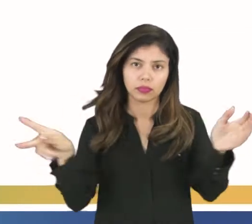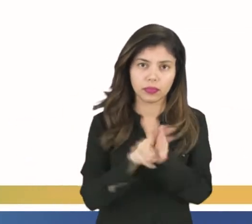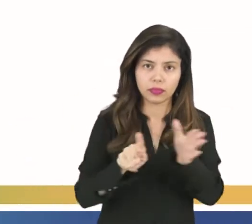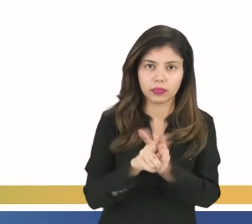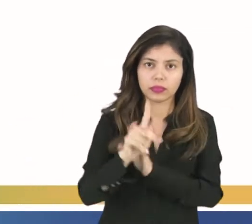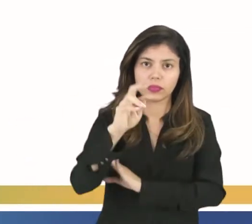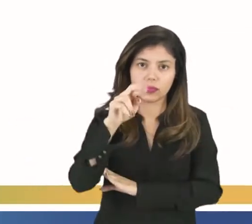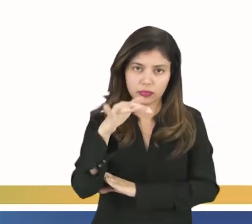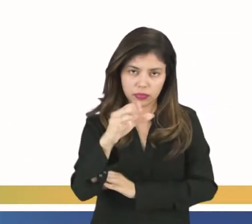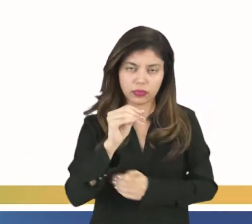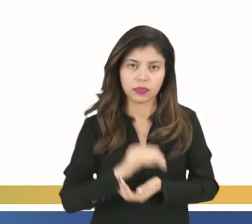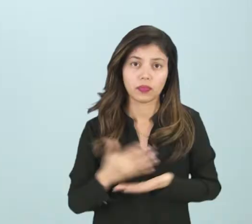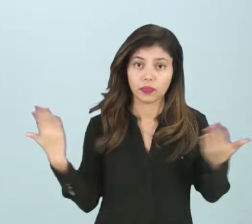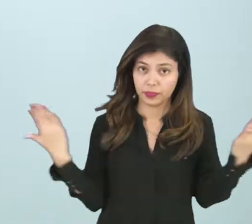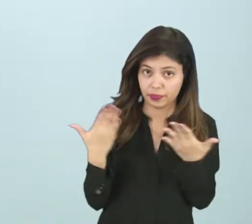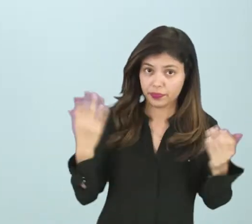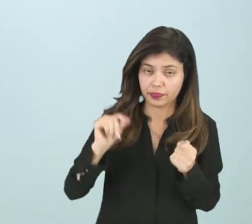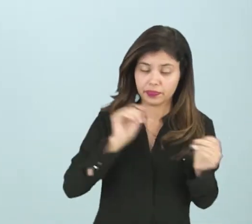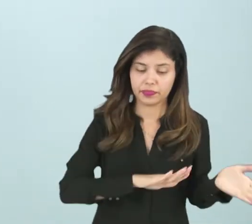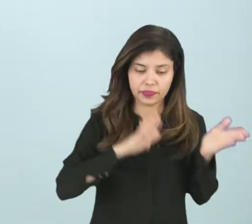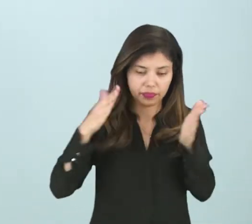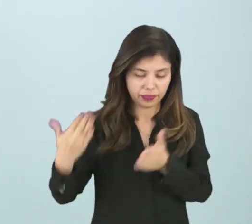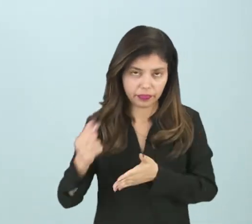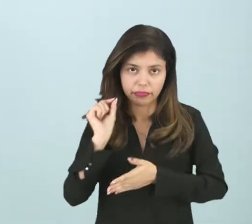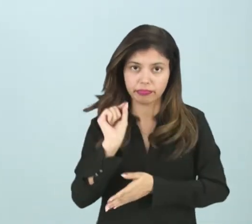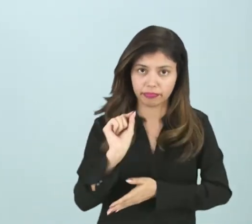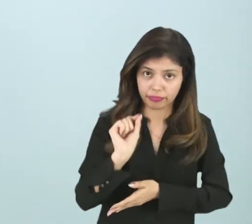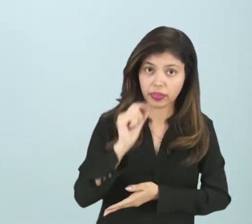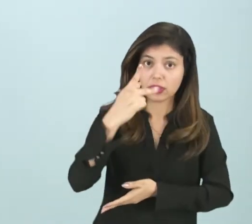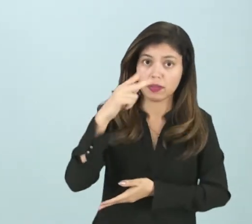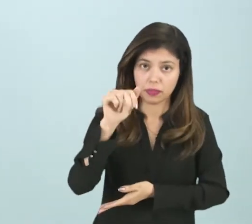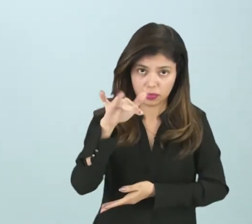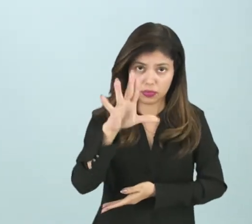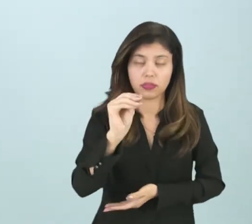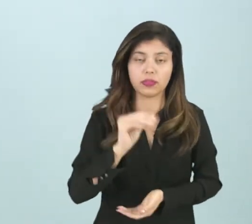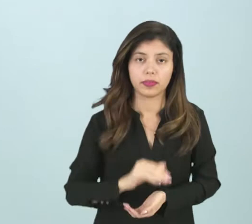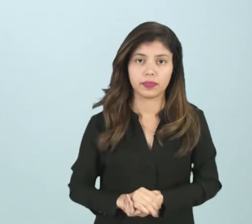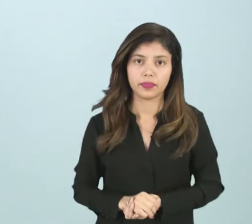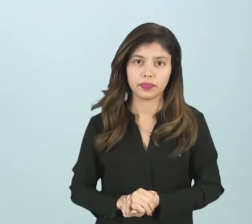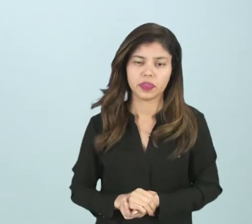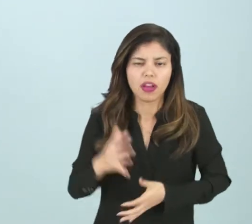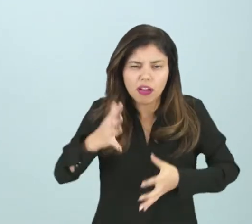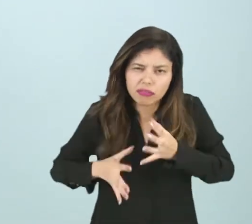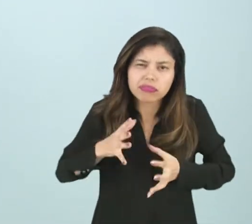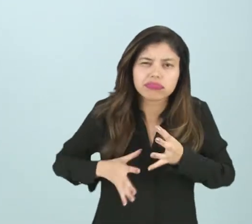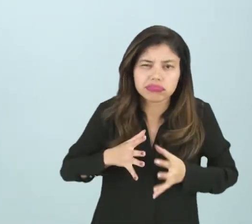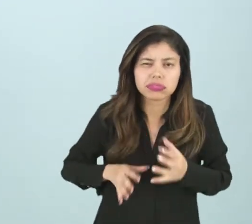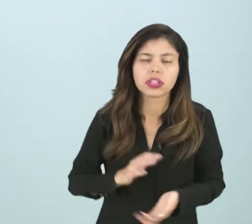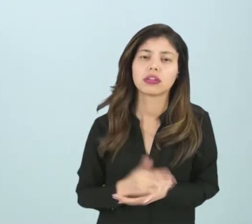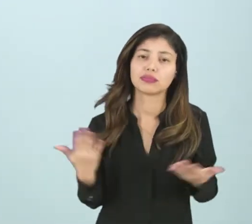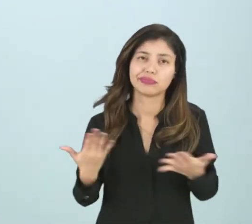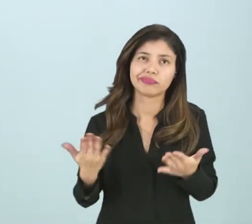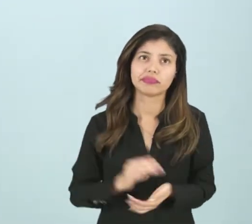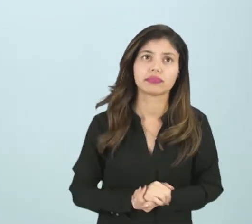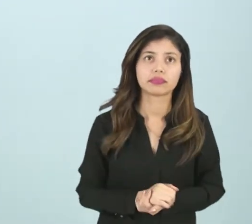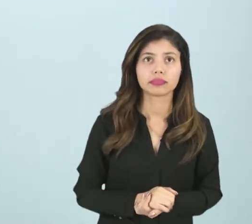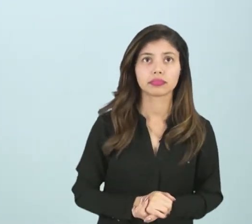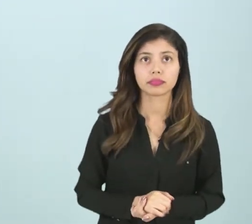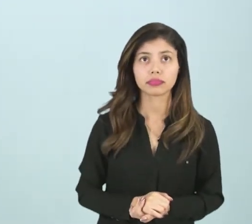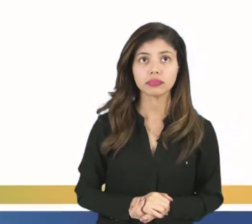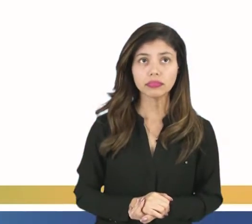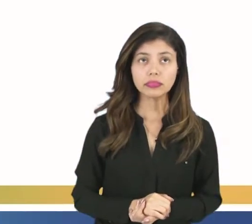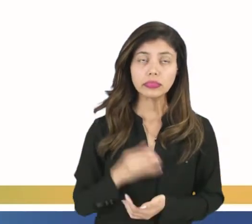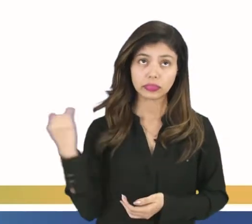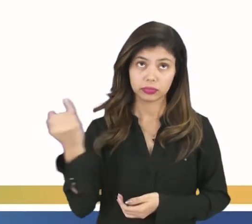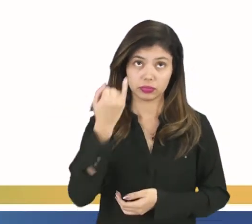cidade de Königsberg, hoje faz parte ali da Polônia. Está uma coisa meio confusa, por hora, Bem, e